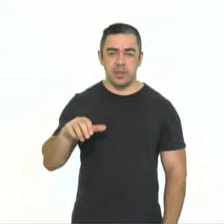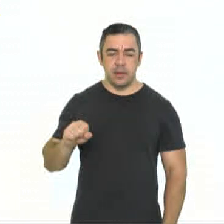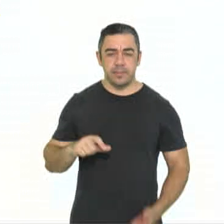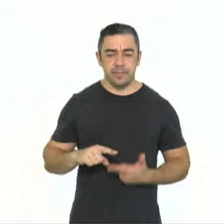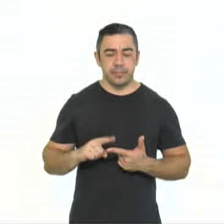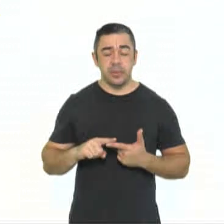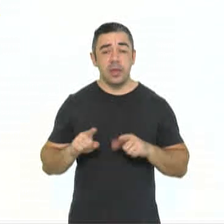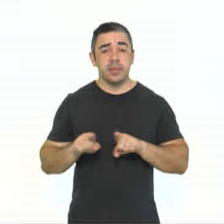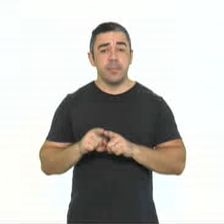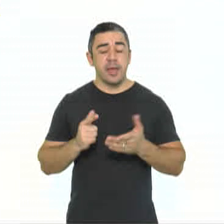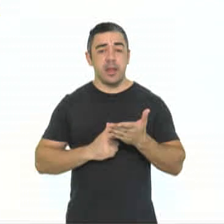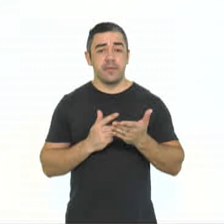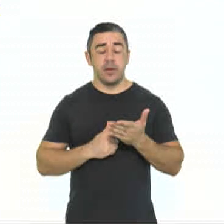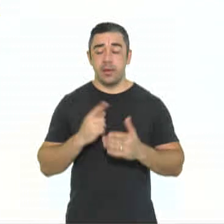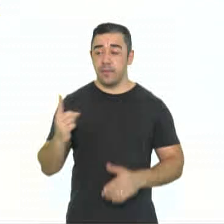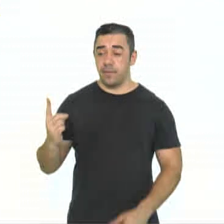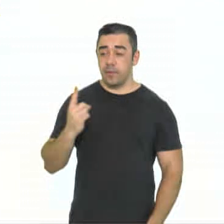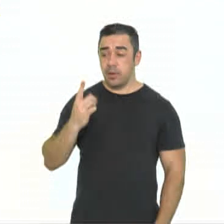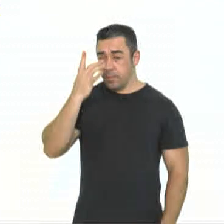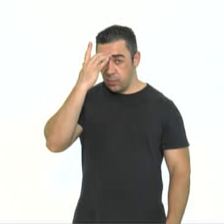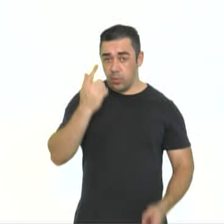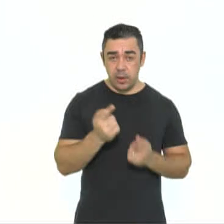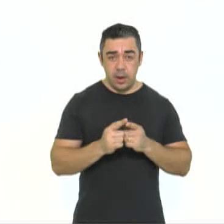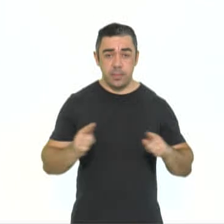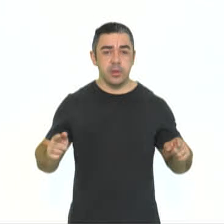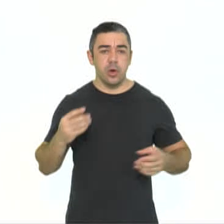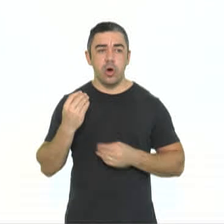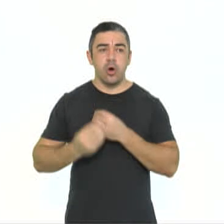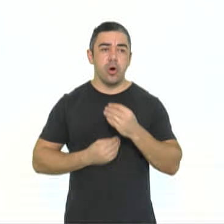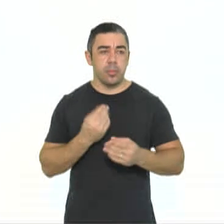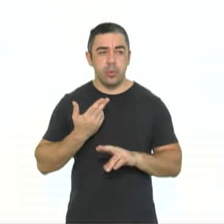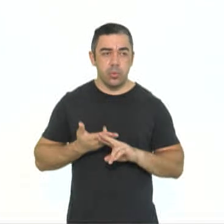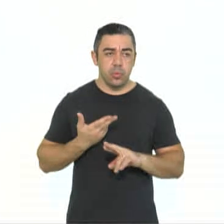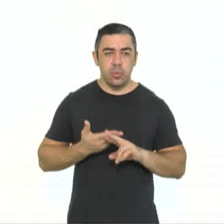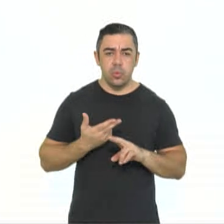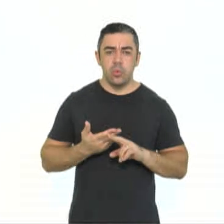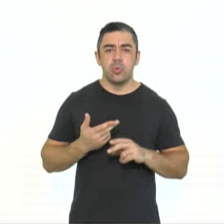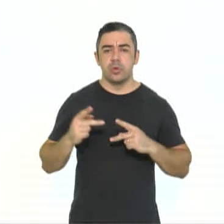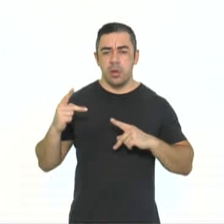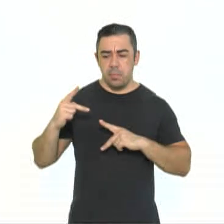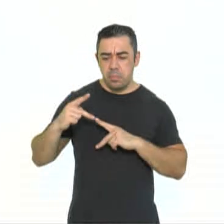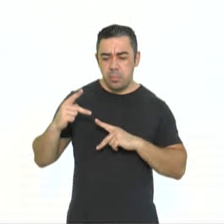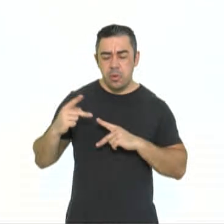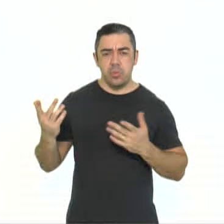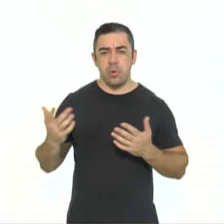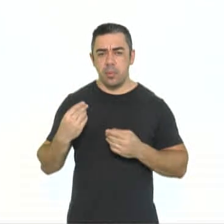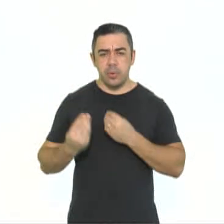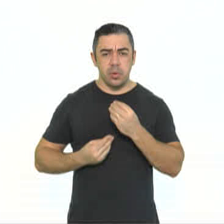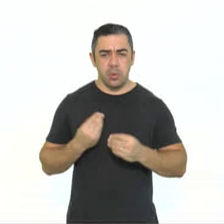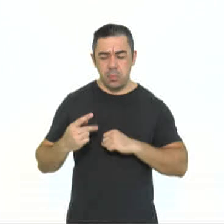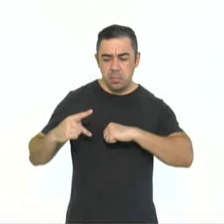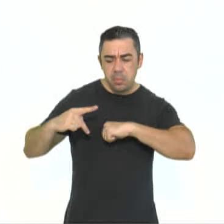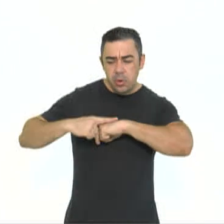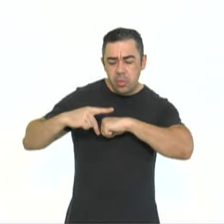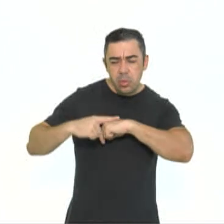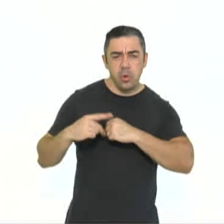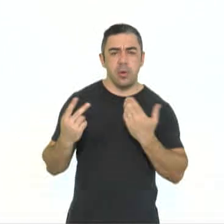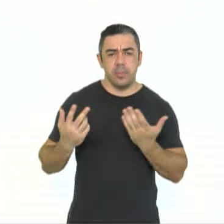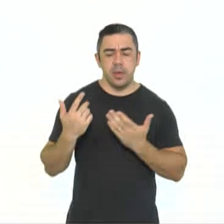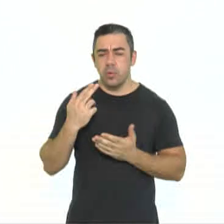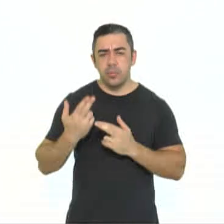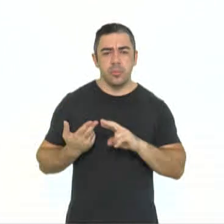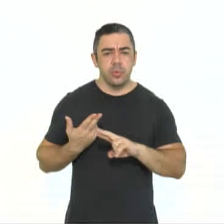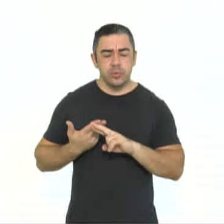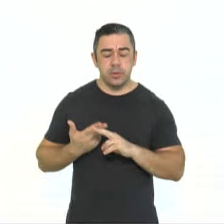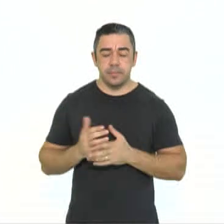os gramáticos consultavam-me sobre a colocação dos pronomes no tal jargão das ilhas de Sonda.